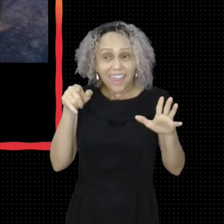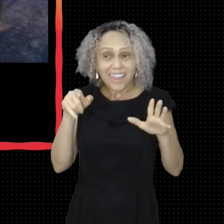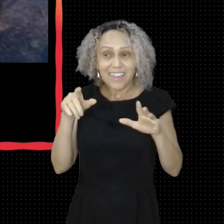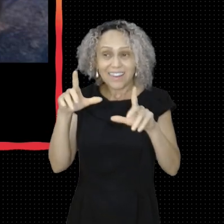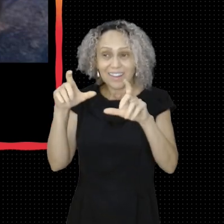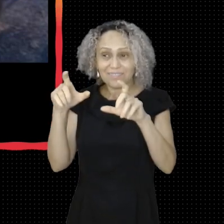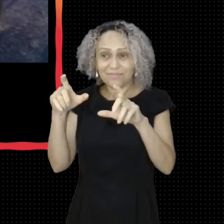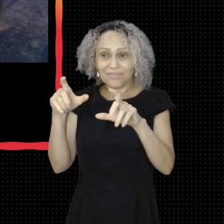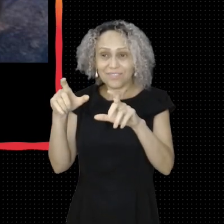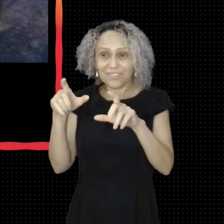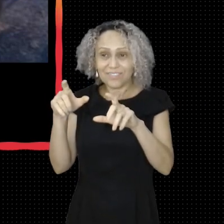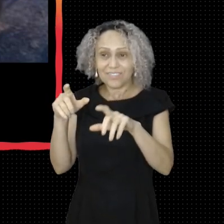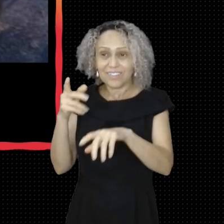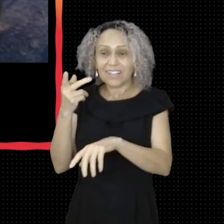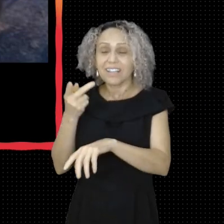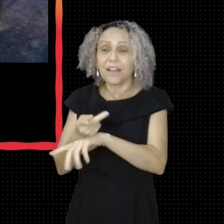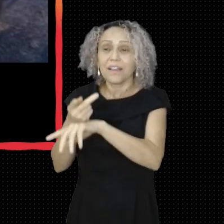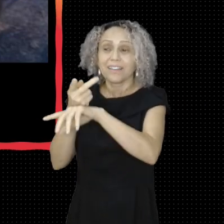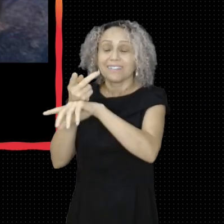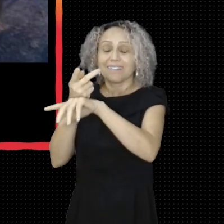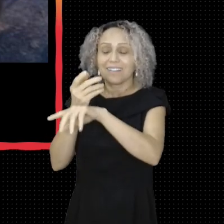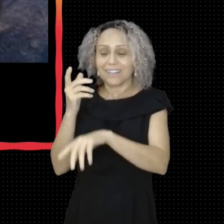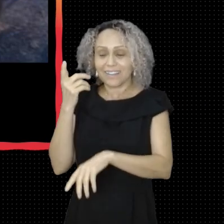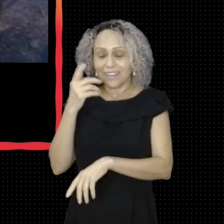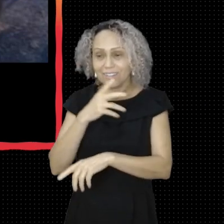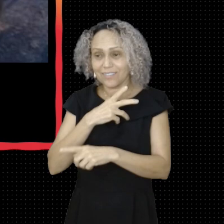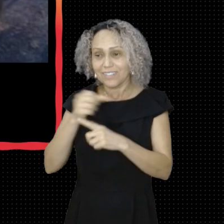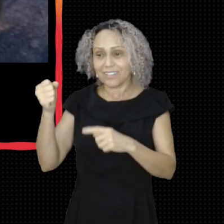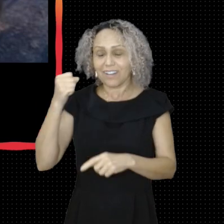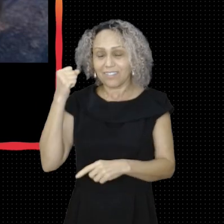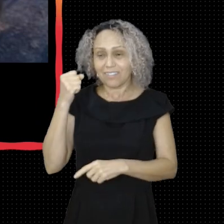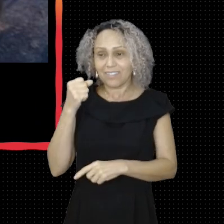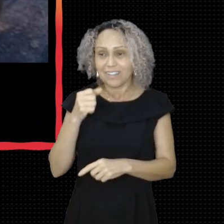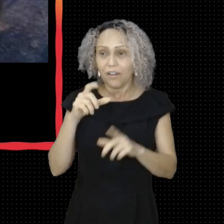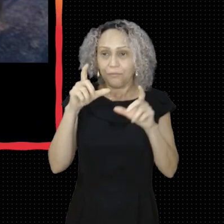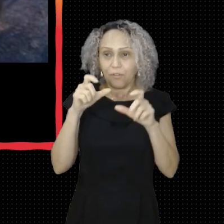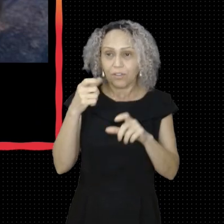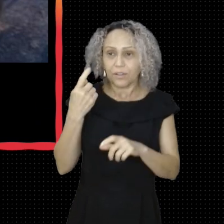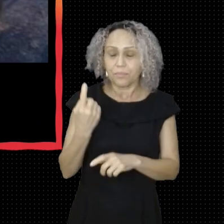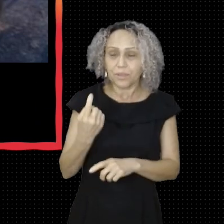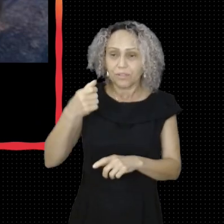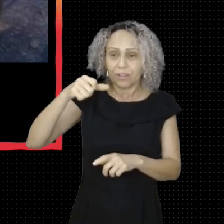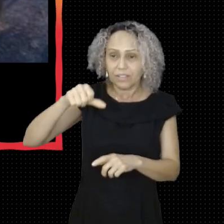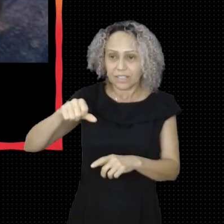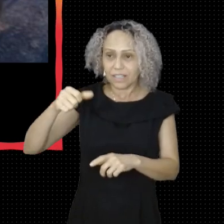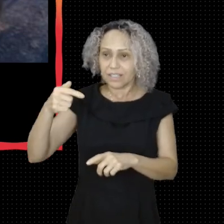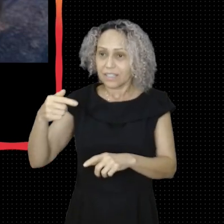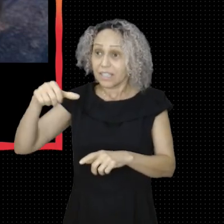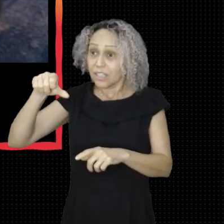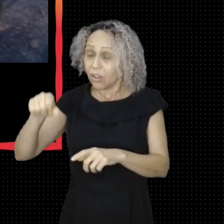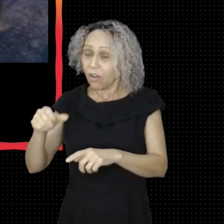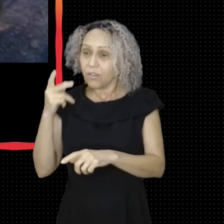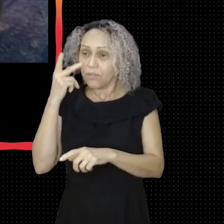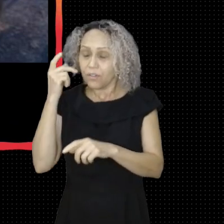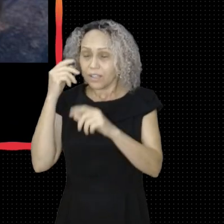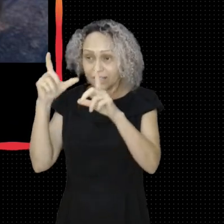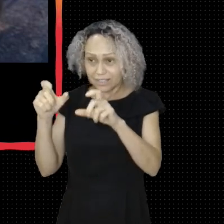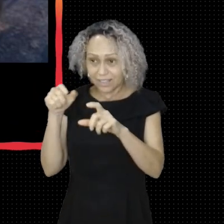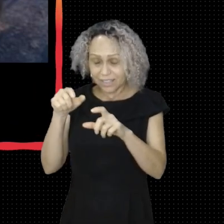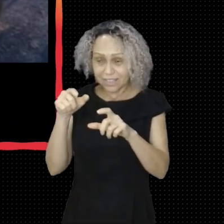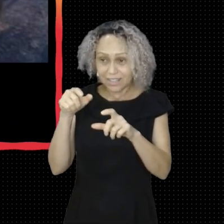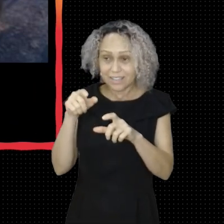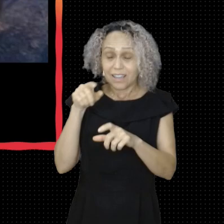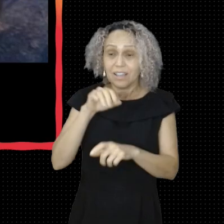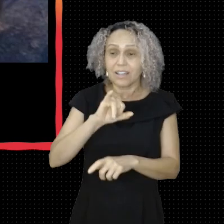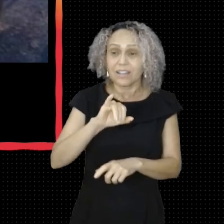verdade. A foto de 1989 foi tirada em Fortaleza. Na imagem, o seu Ivan tá dirigindo o carro da família numa carreata de apoio